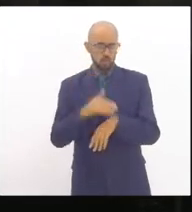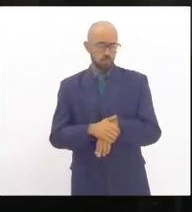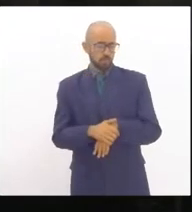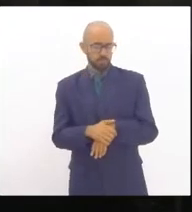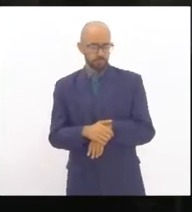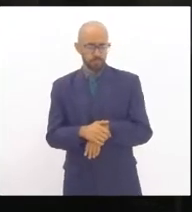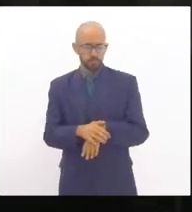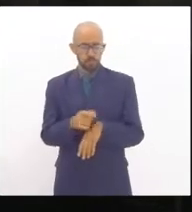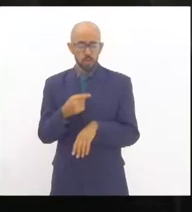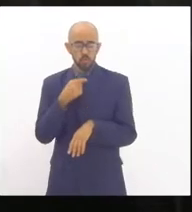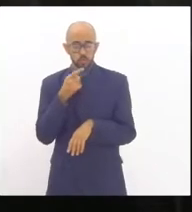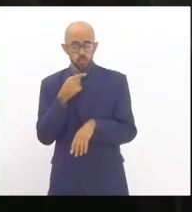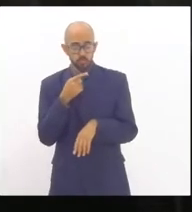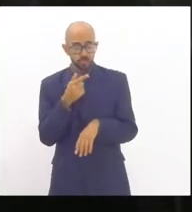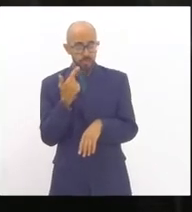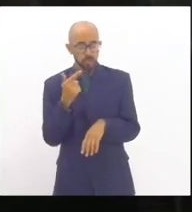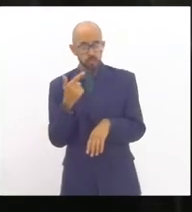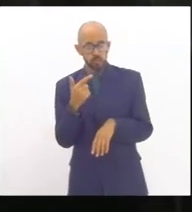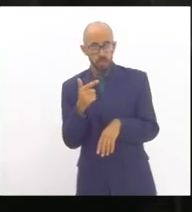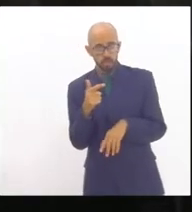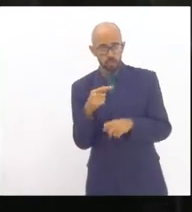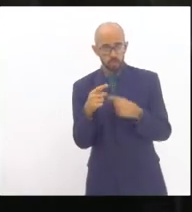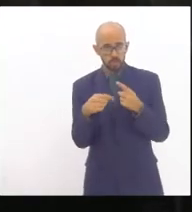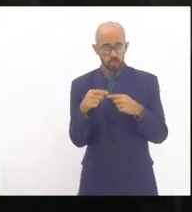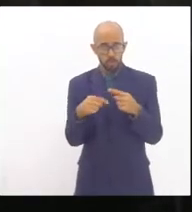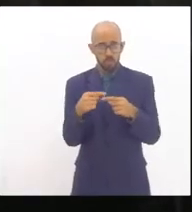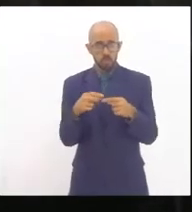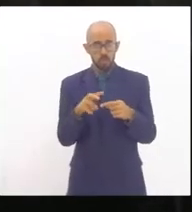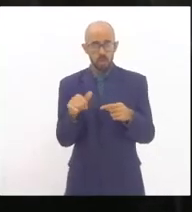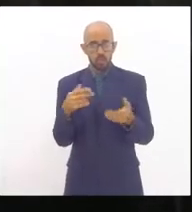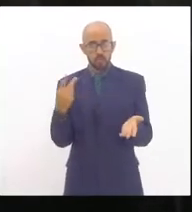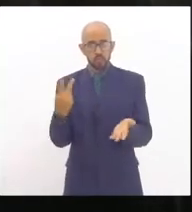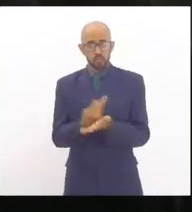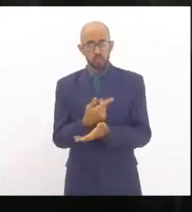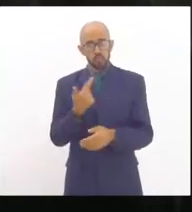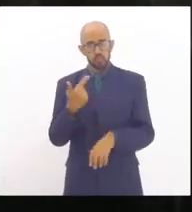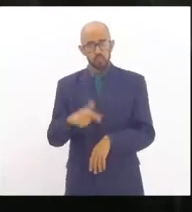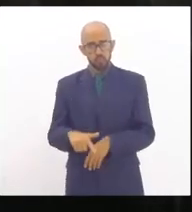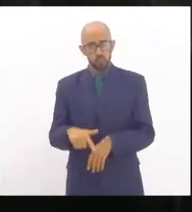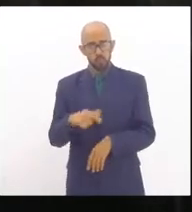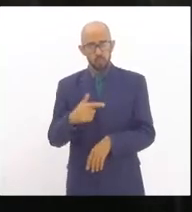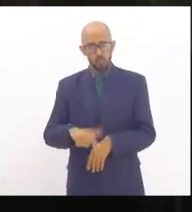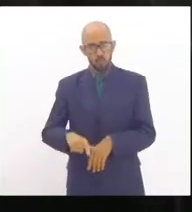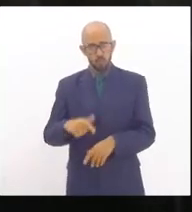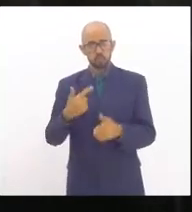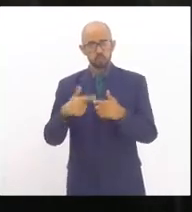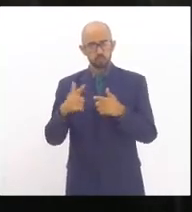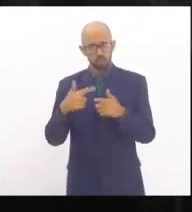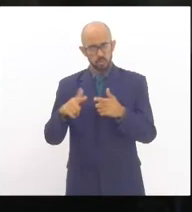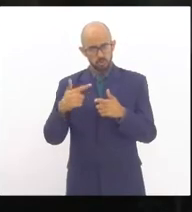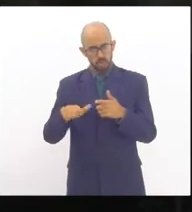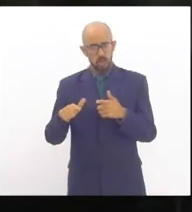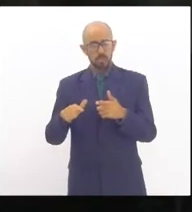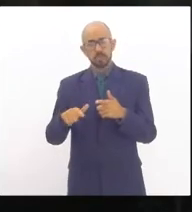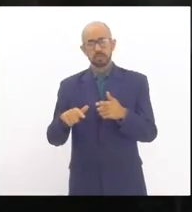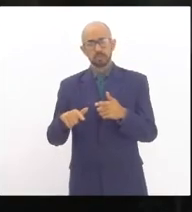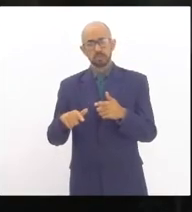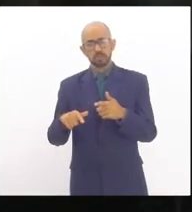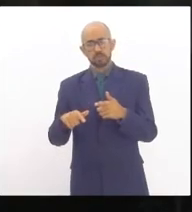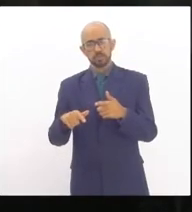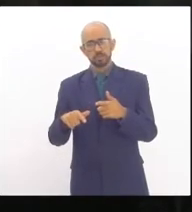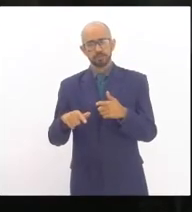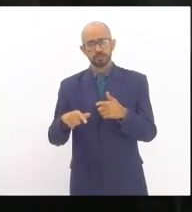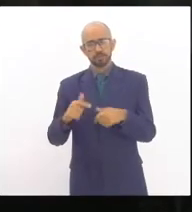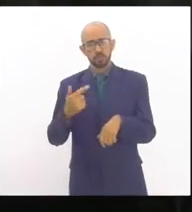dúvida que daqui a pouco vamos ser surpreendidos com mais um escândalo que vai Sem dúvida